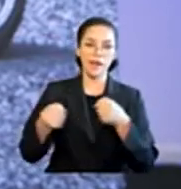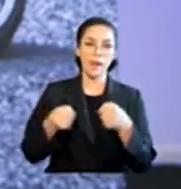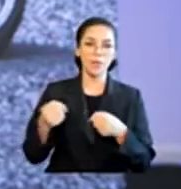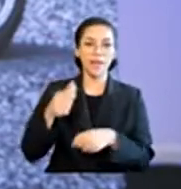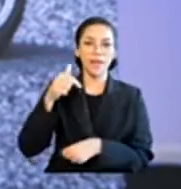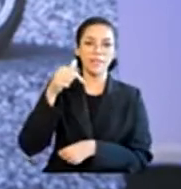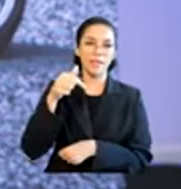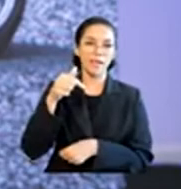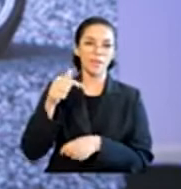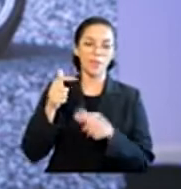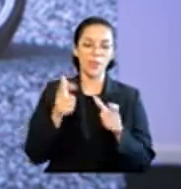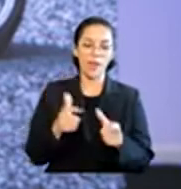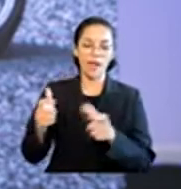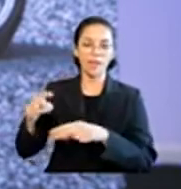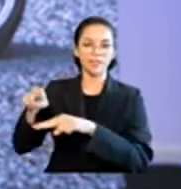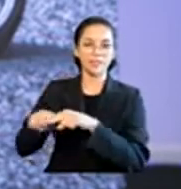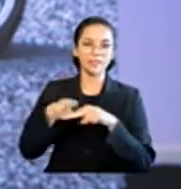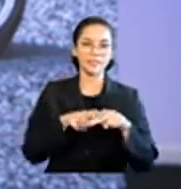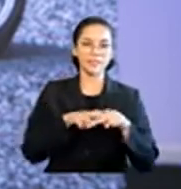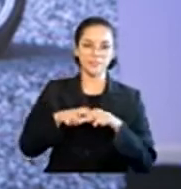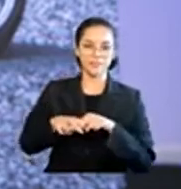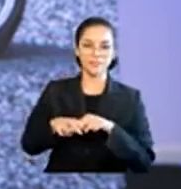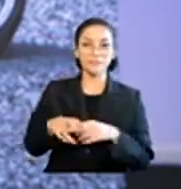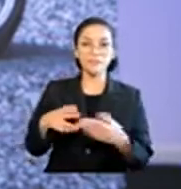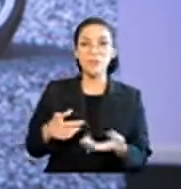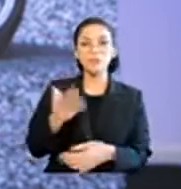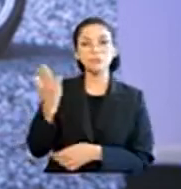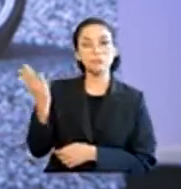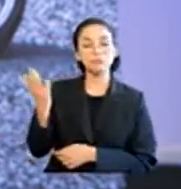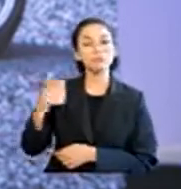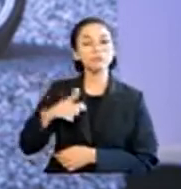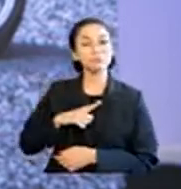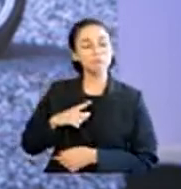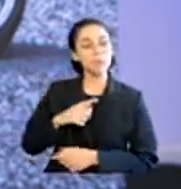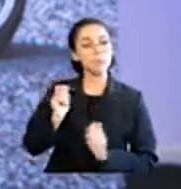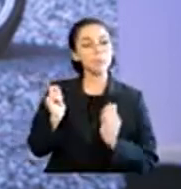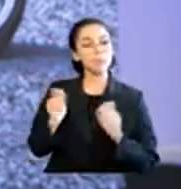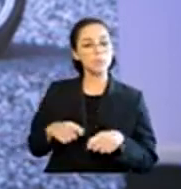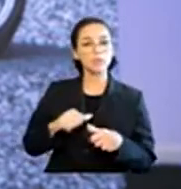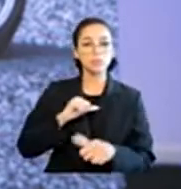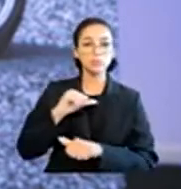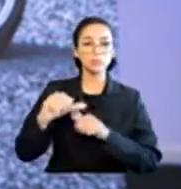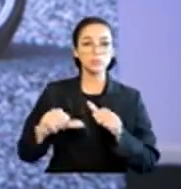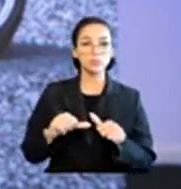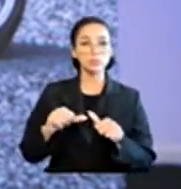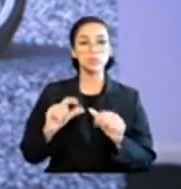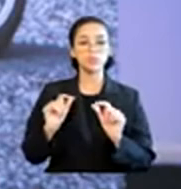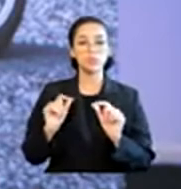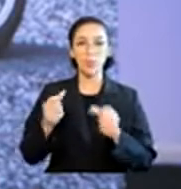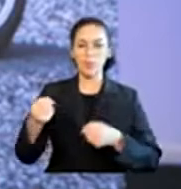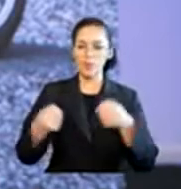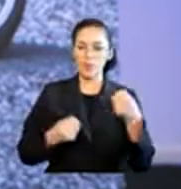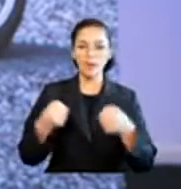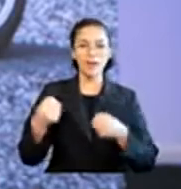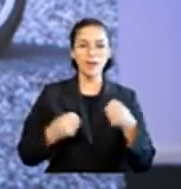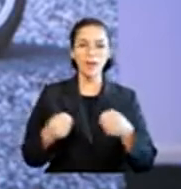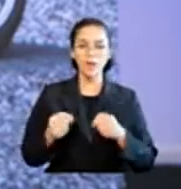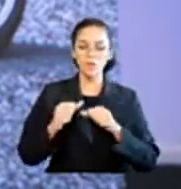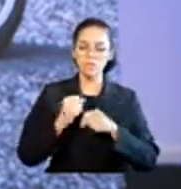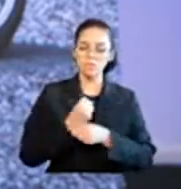Com o escudo, nós temos a possibilidade de transformá-lo num carro genuinamente